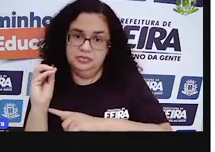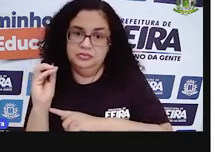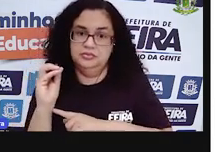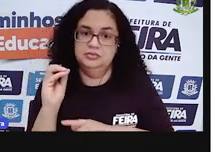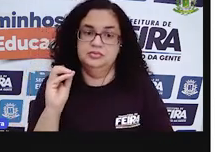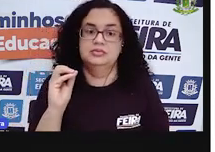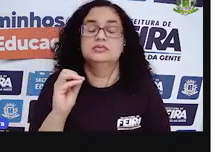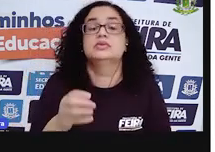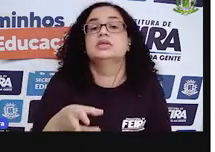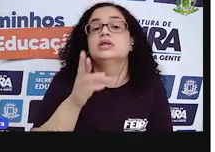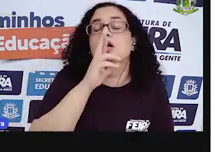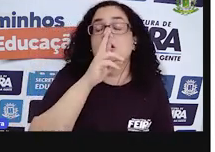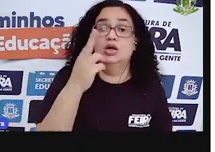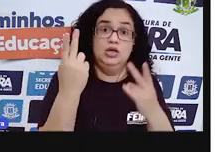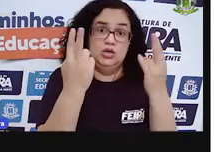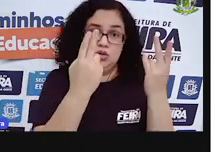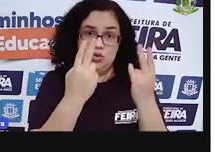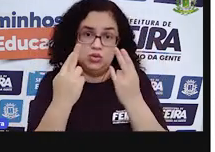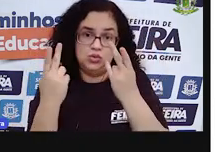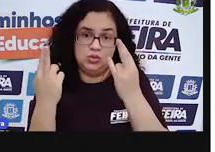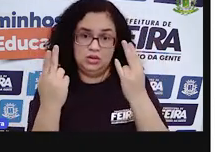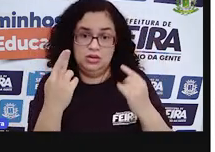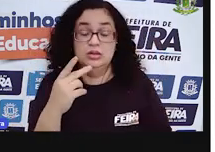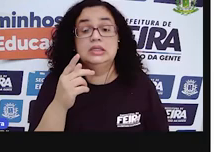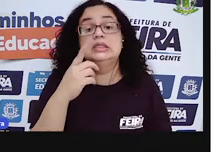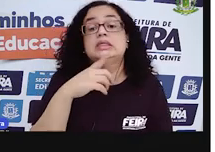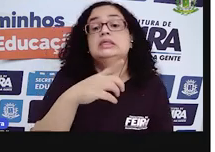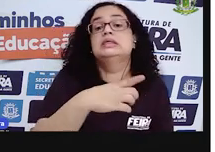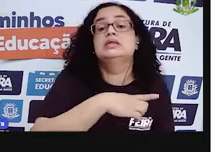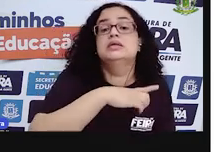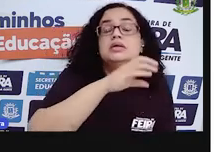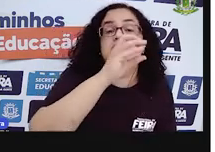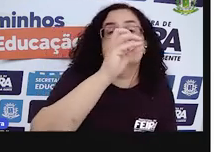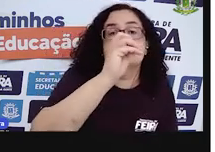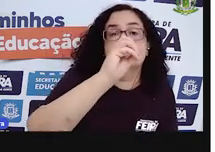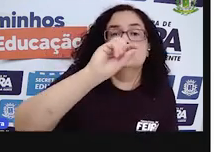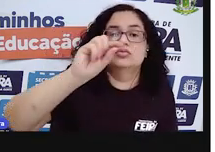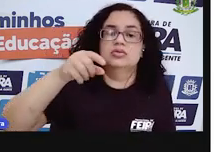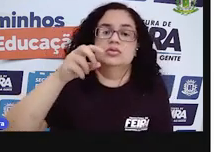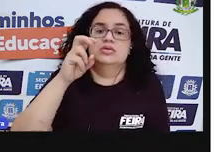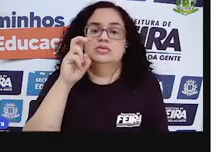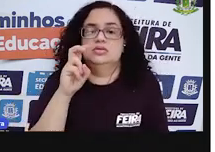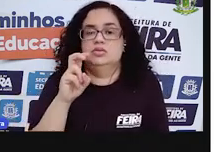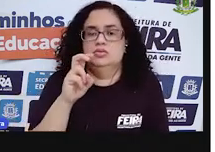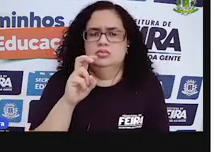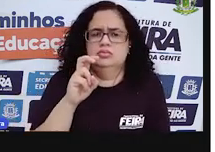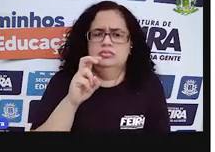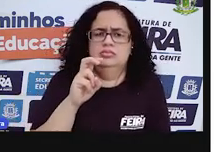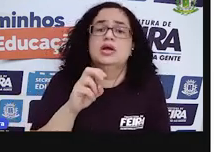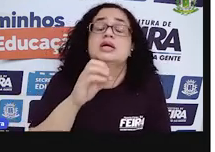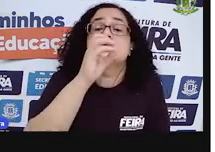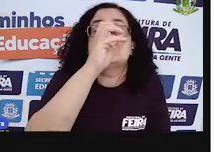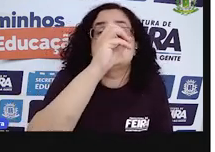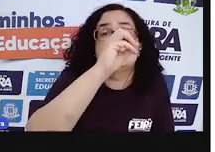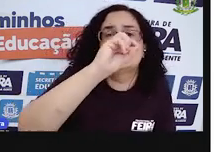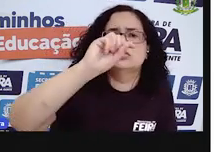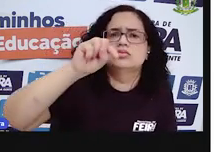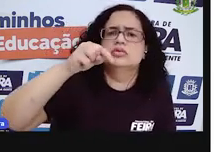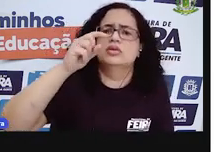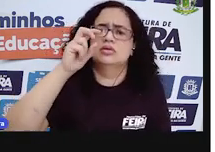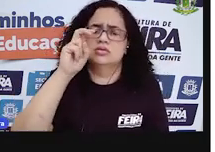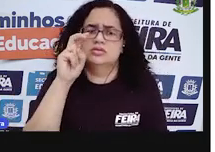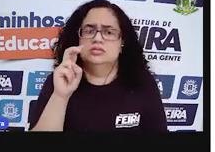sem E aí dá o igual vai aparecer 0,5 esse